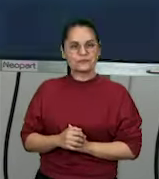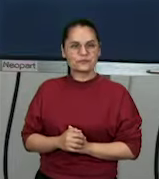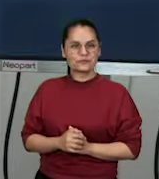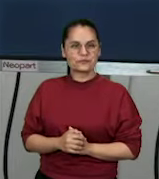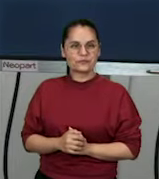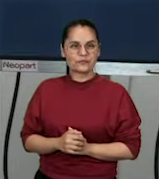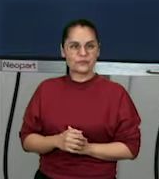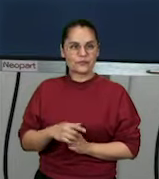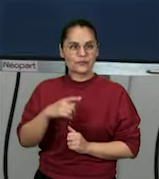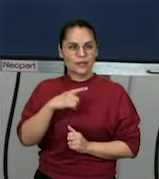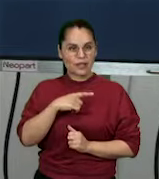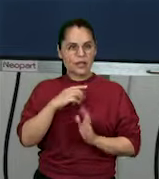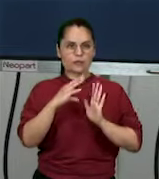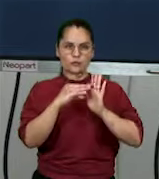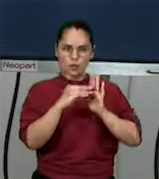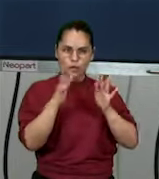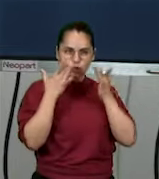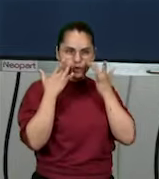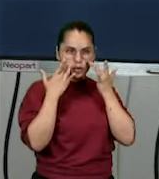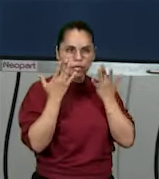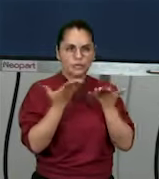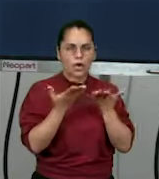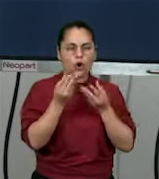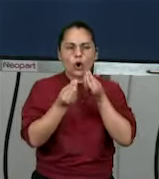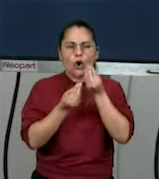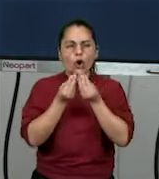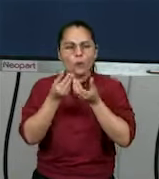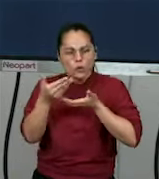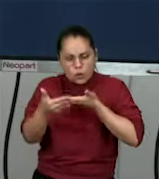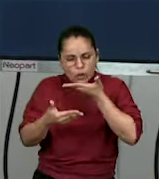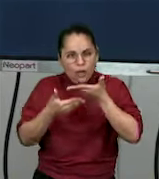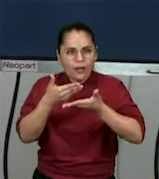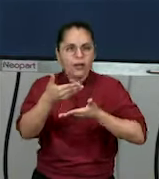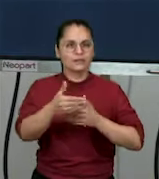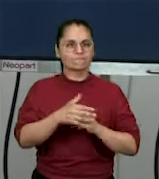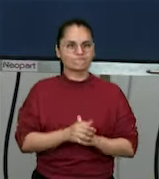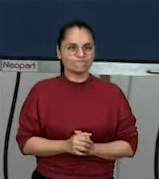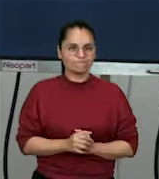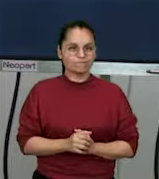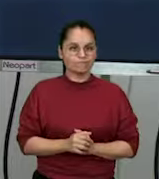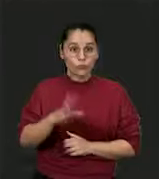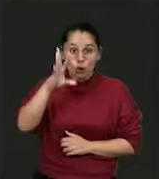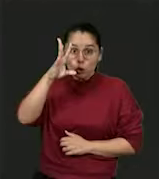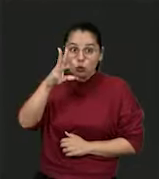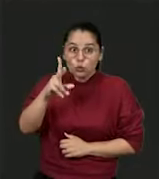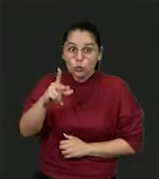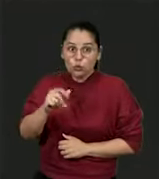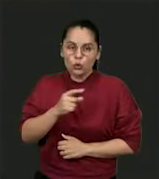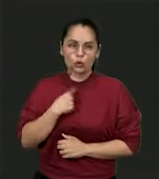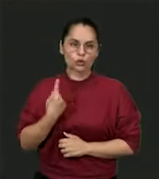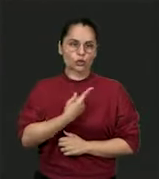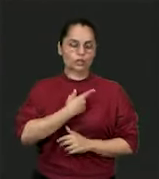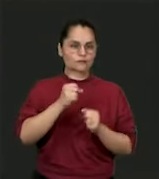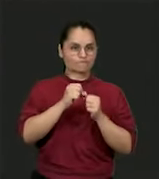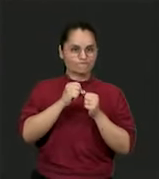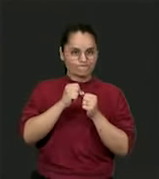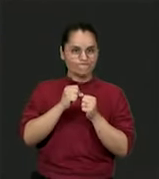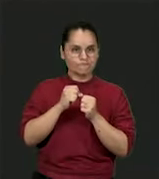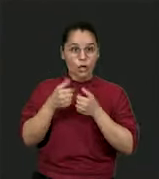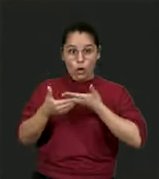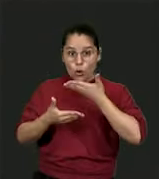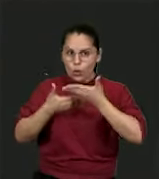Temos uma imagem do teatro. Falar um pouco de processo. Em tudo que vamos fazer, o processo é